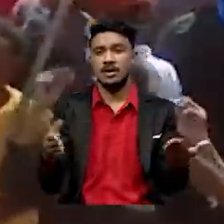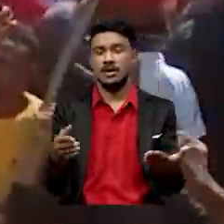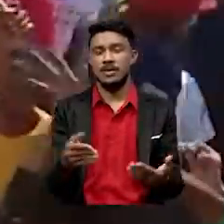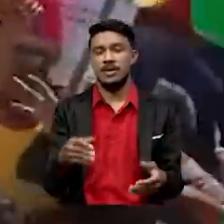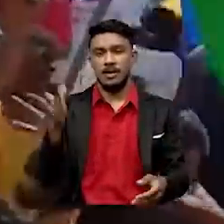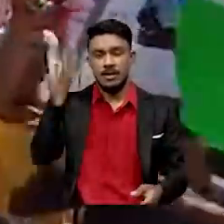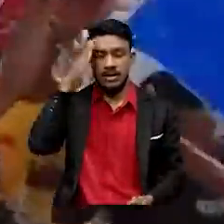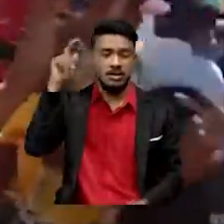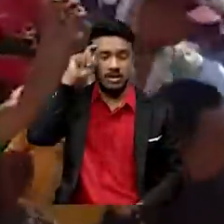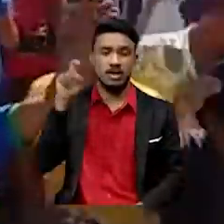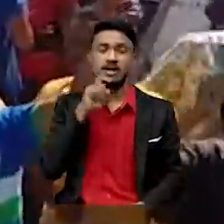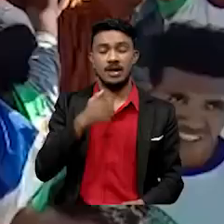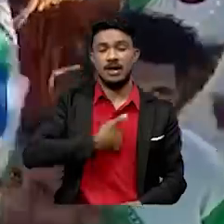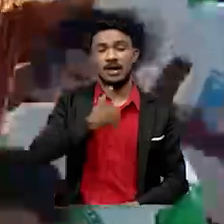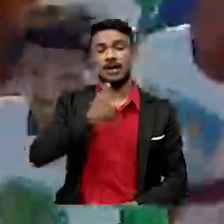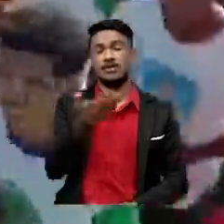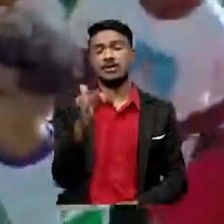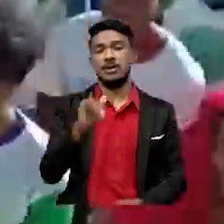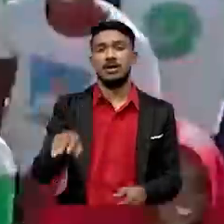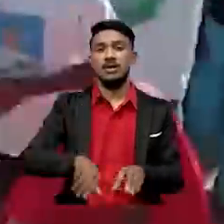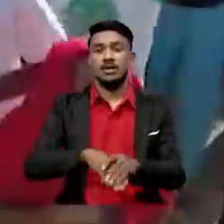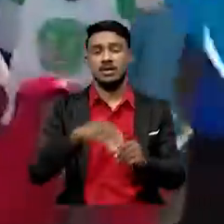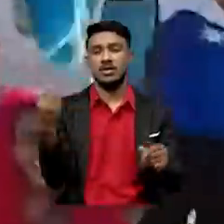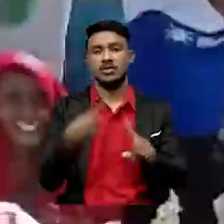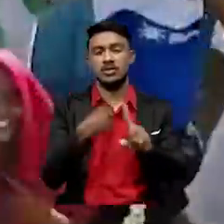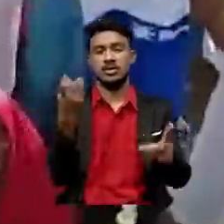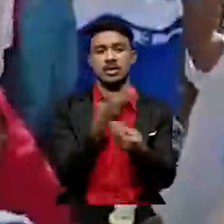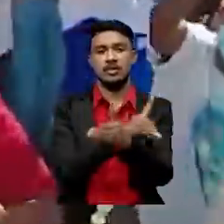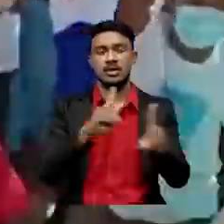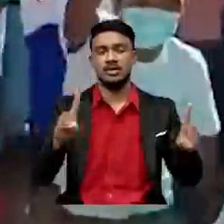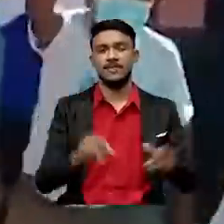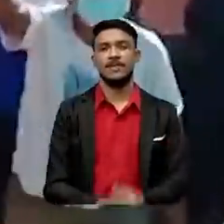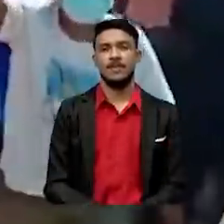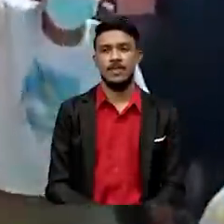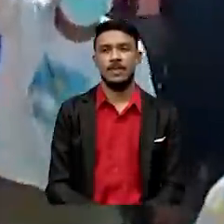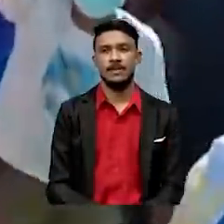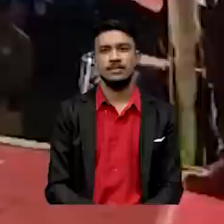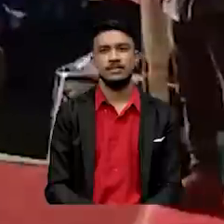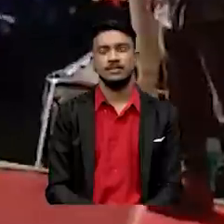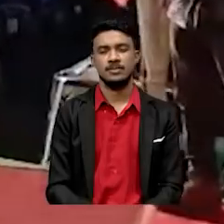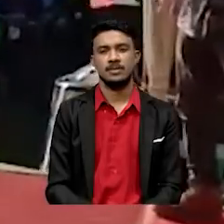sanana konsidera hahalo sirane ses ona husi demokrasia. Kizuzi-kizuzi,